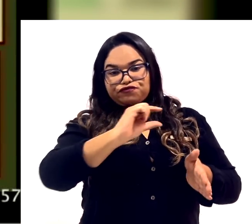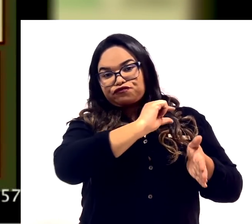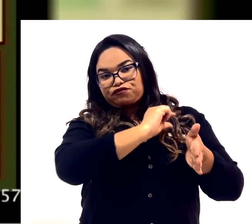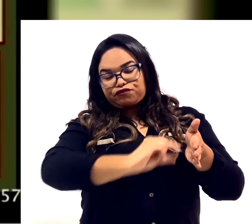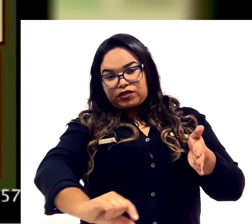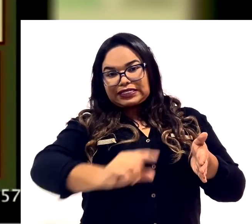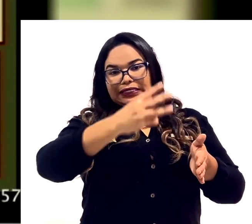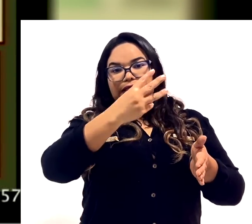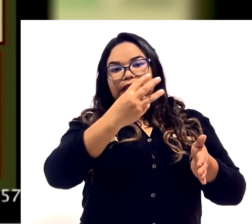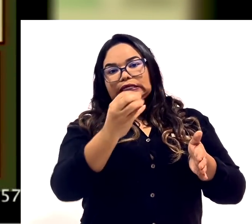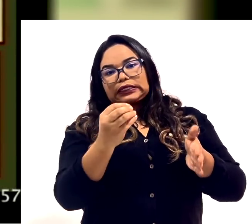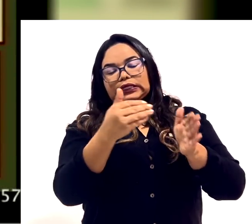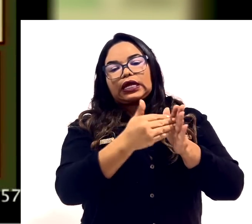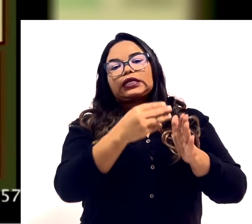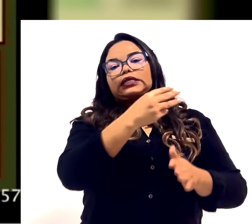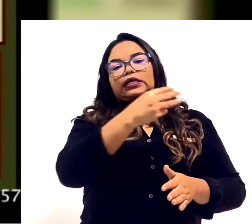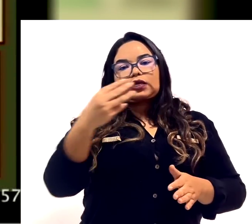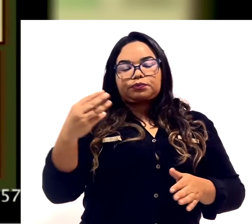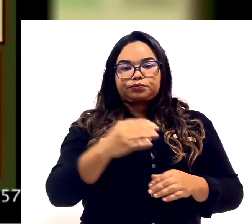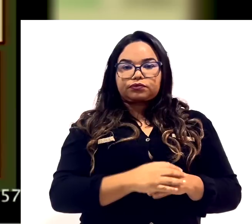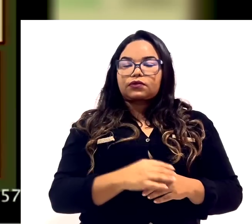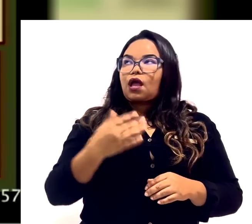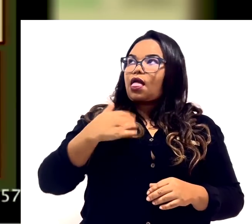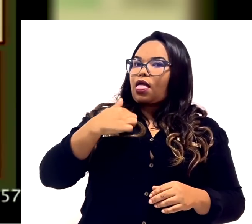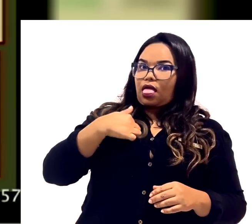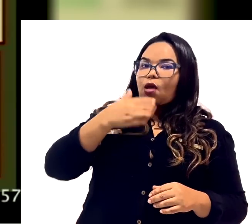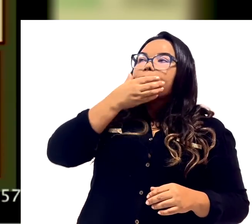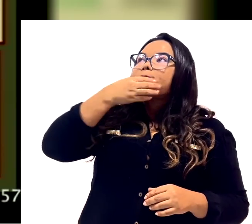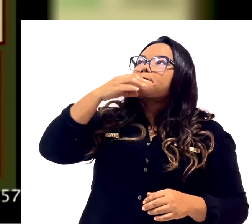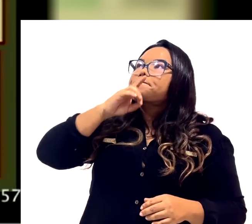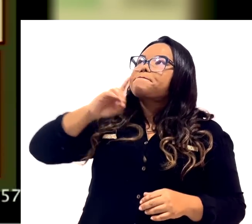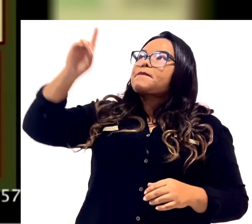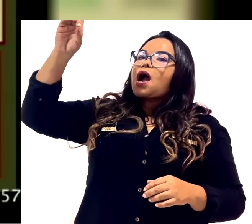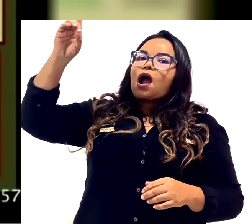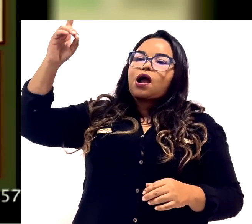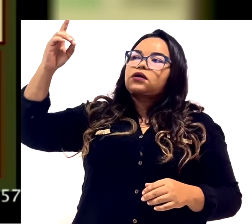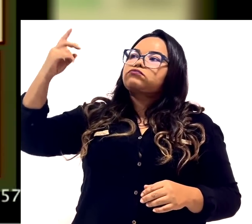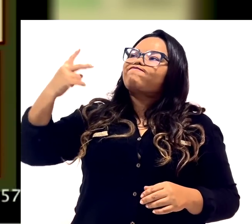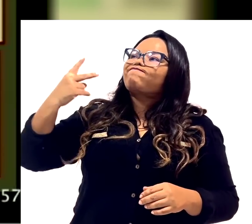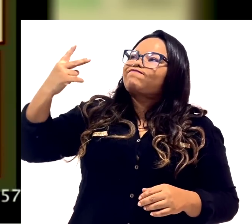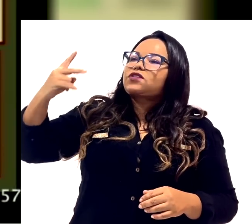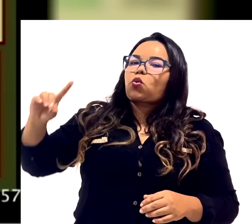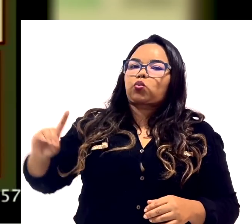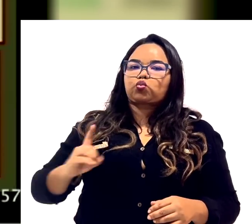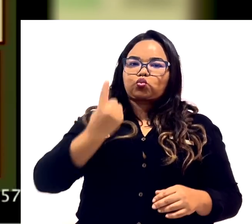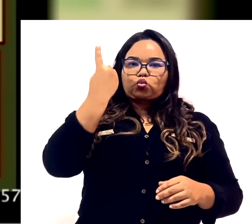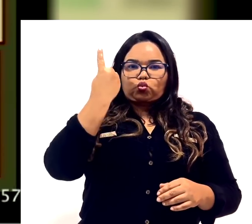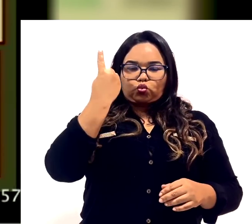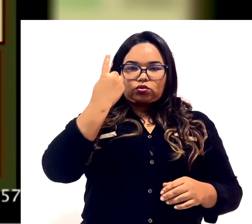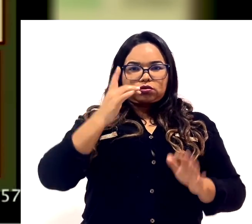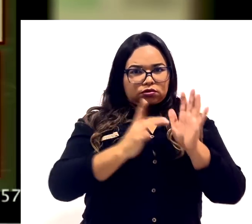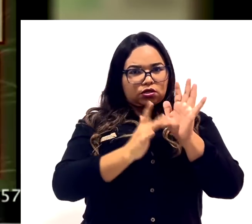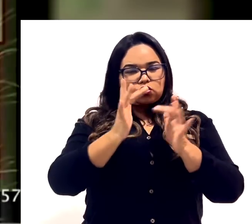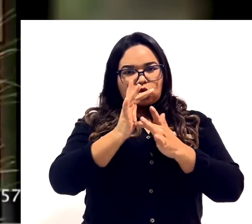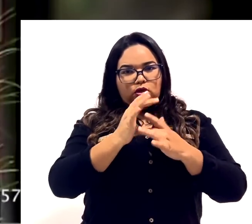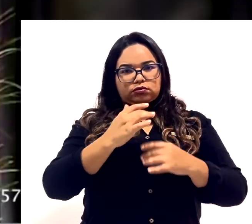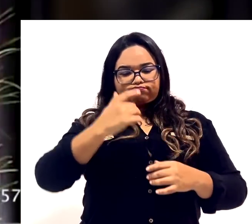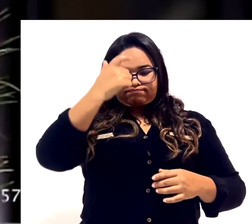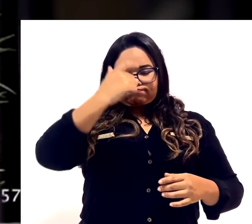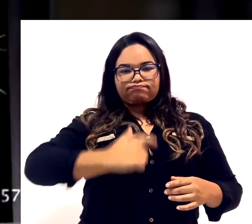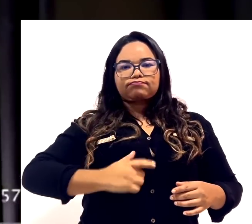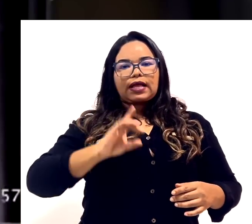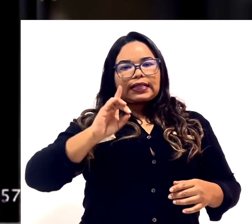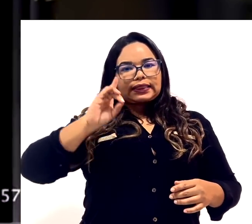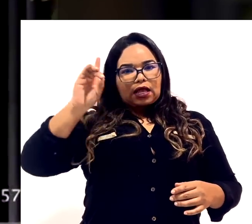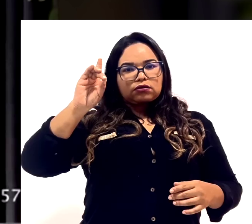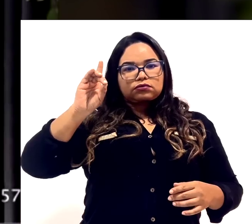verso 30 a 33, eu e o Pai somos um. Disse Jesus. Jesus diz que é Deus. E